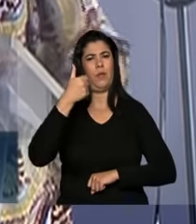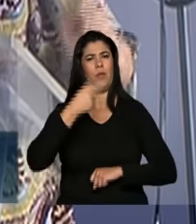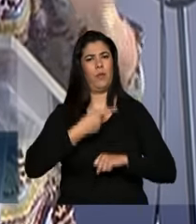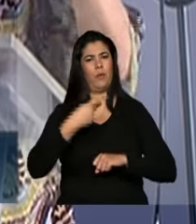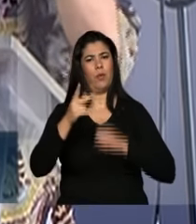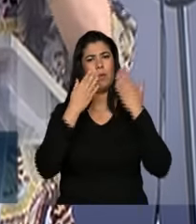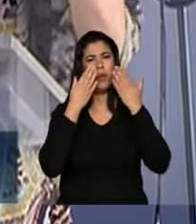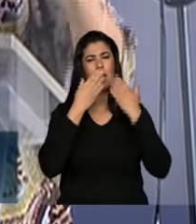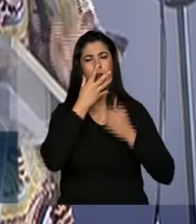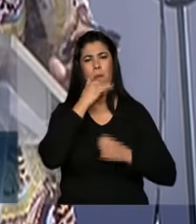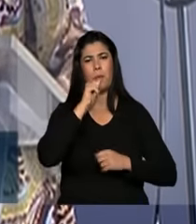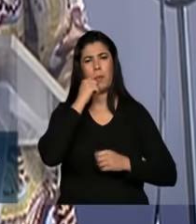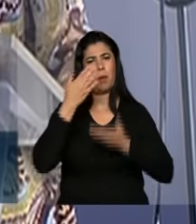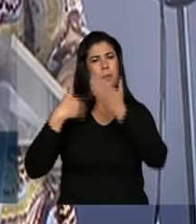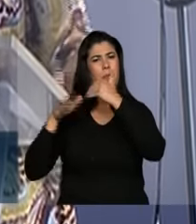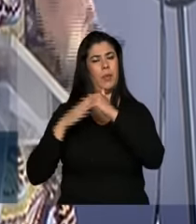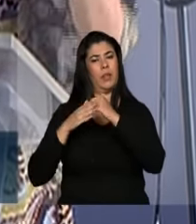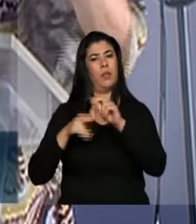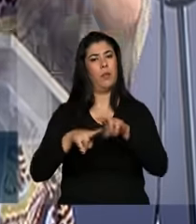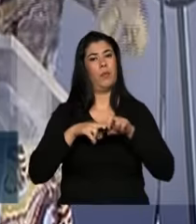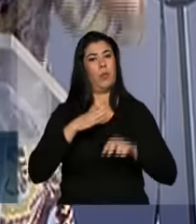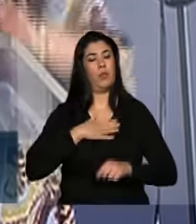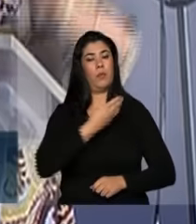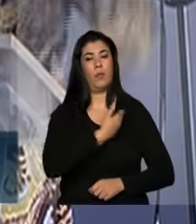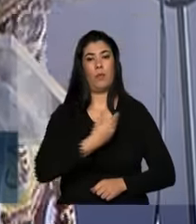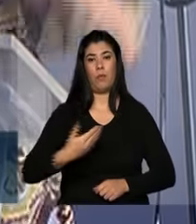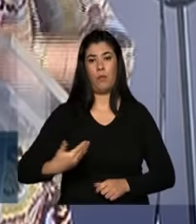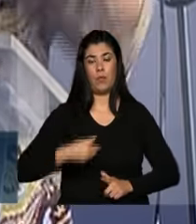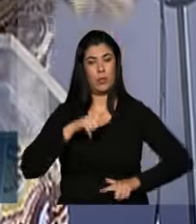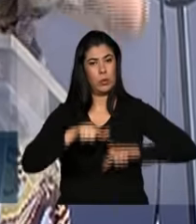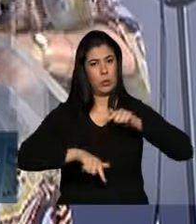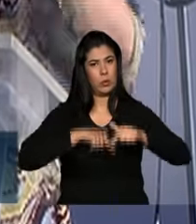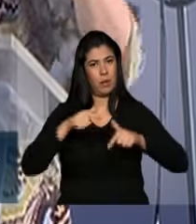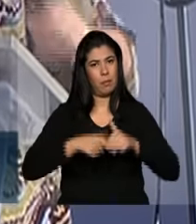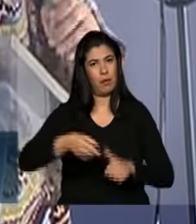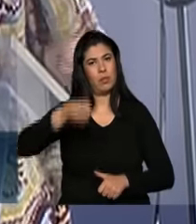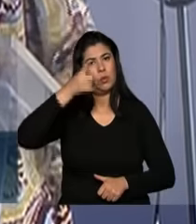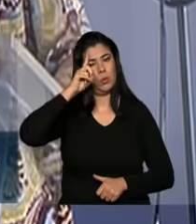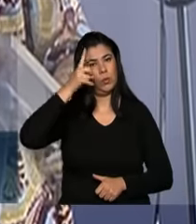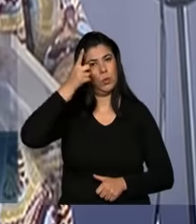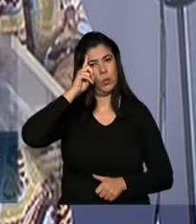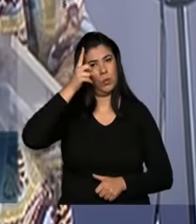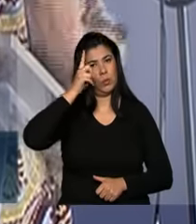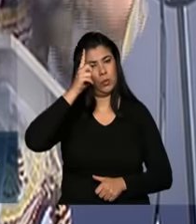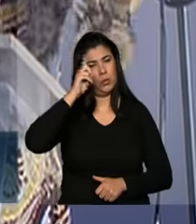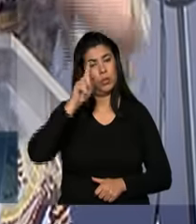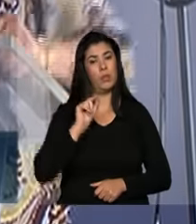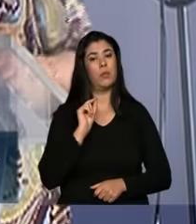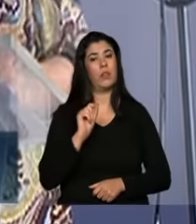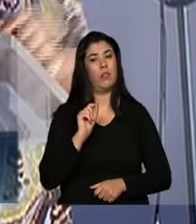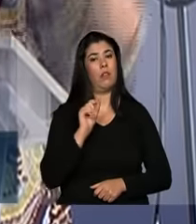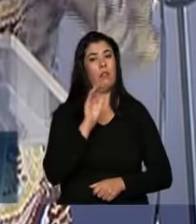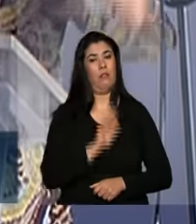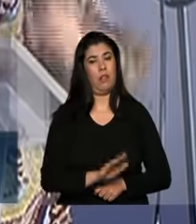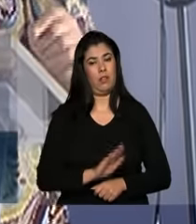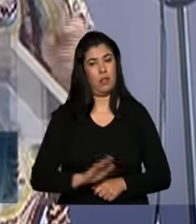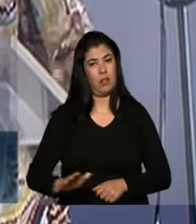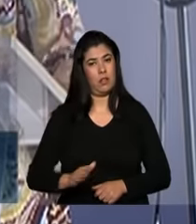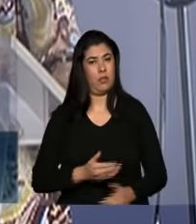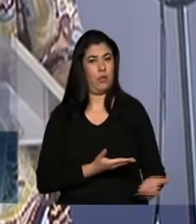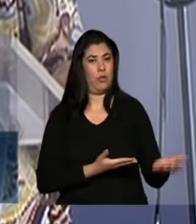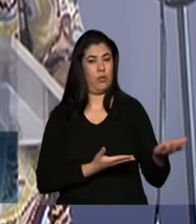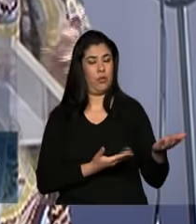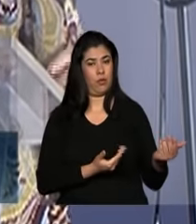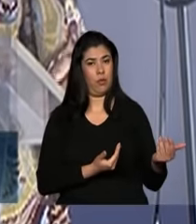pais tiveram. E é para isso que meu governo trabalha todo santo dia, para que as crianças, os